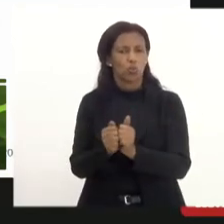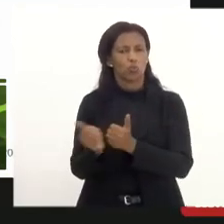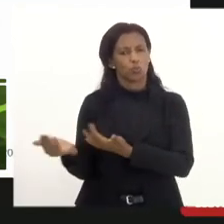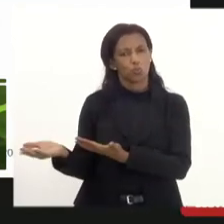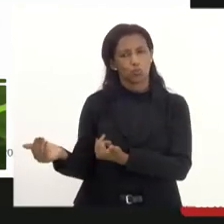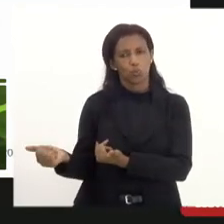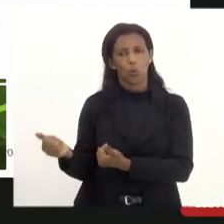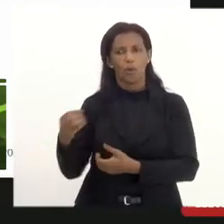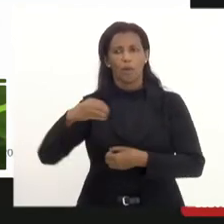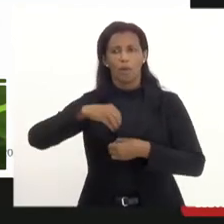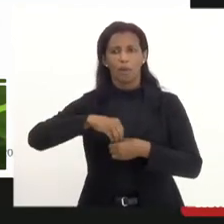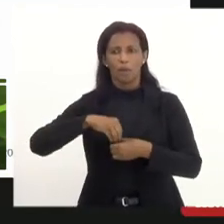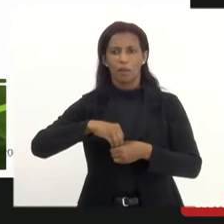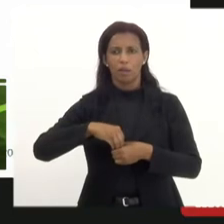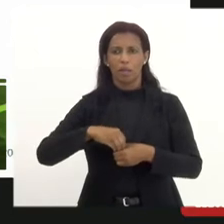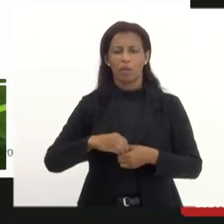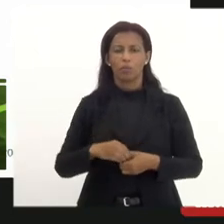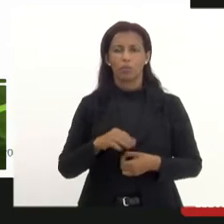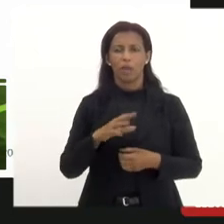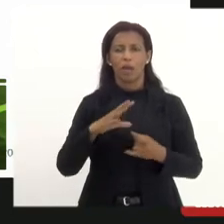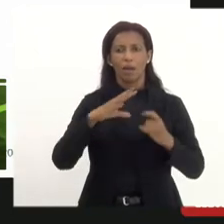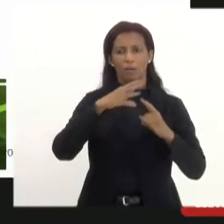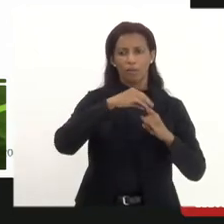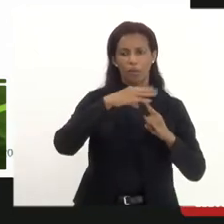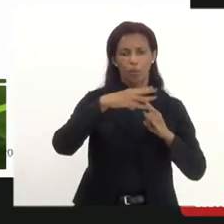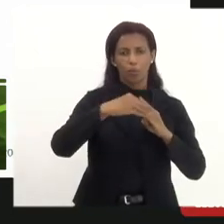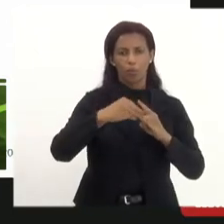através do IBP, com a Fiocruz.